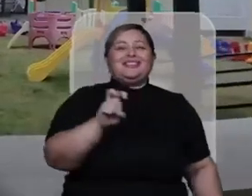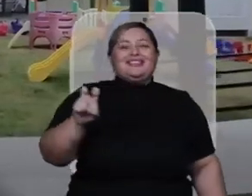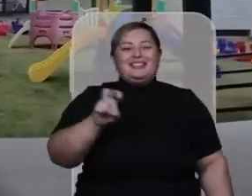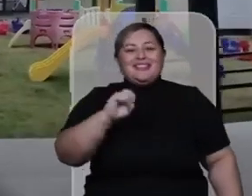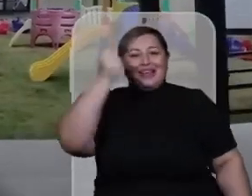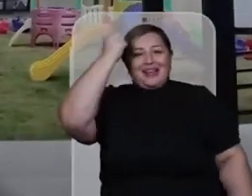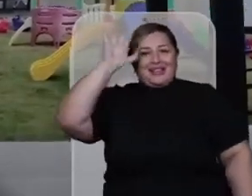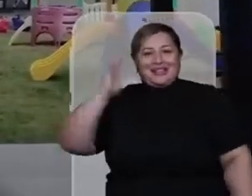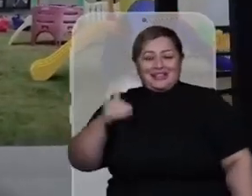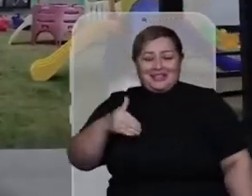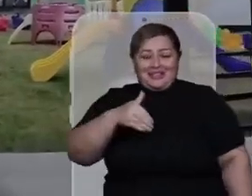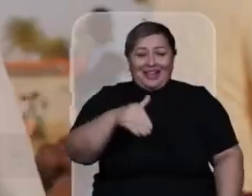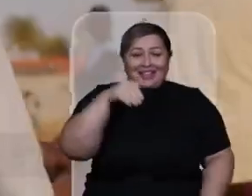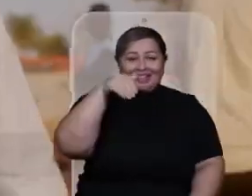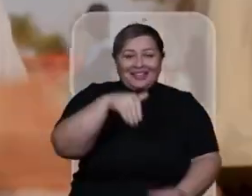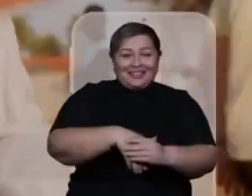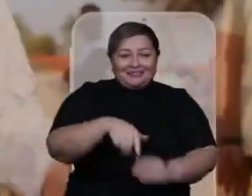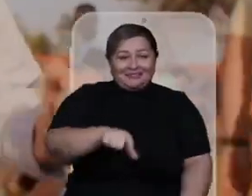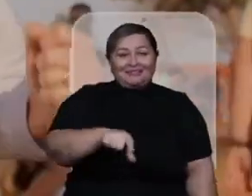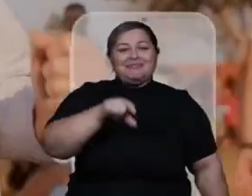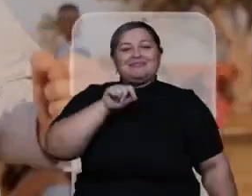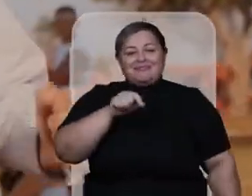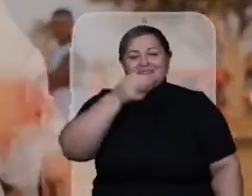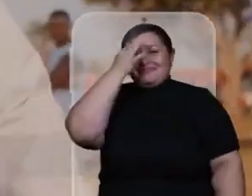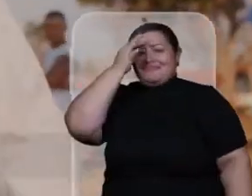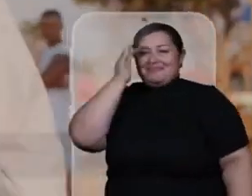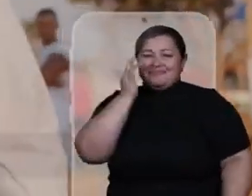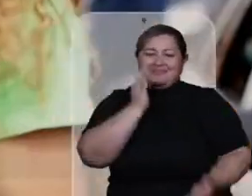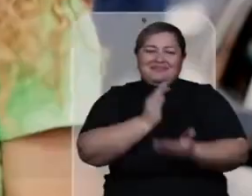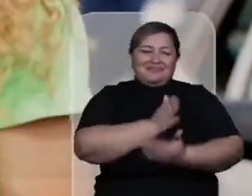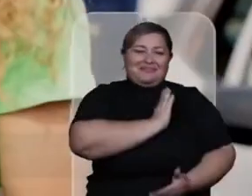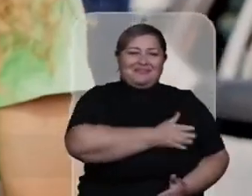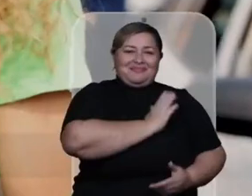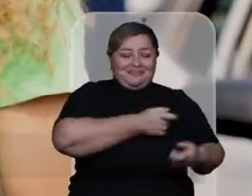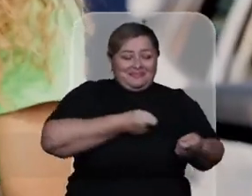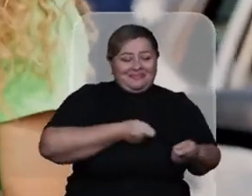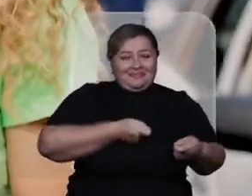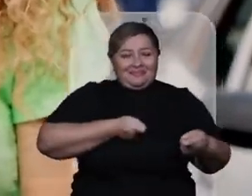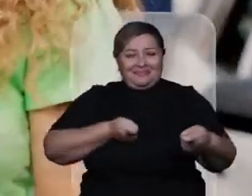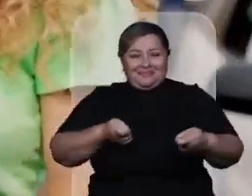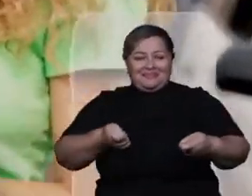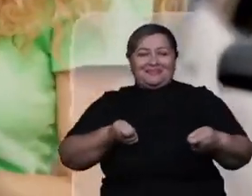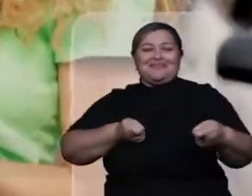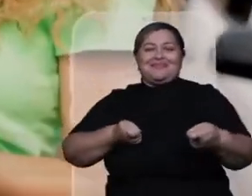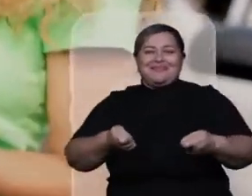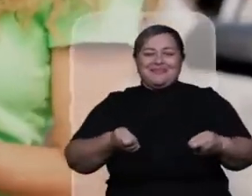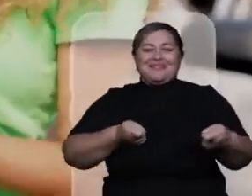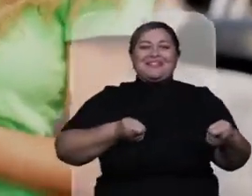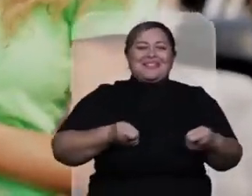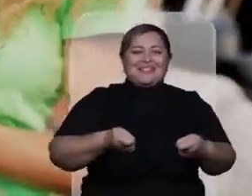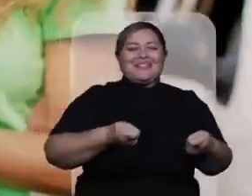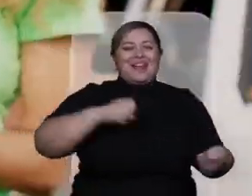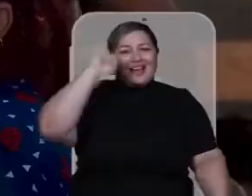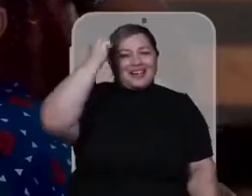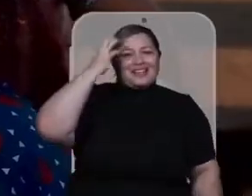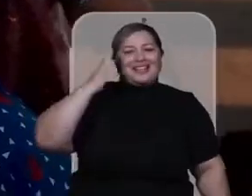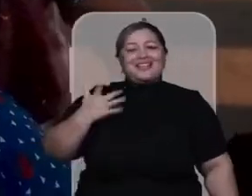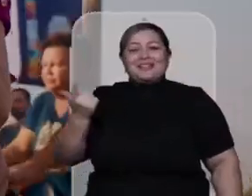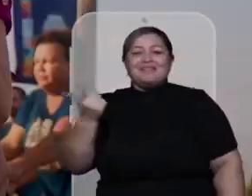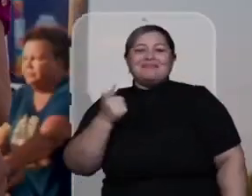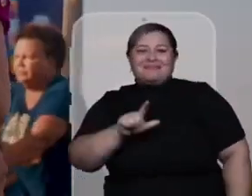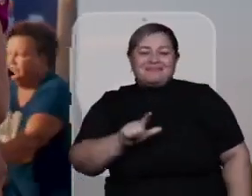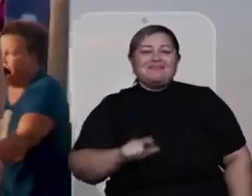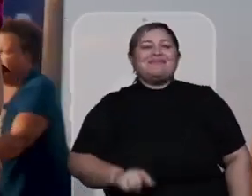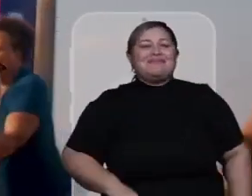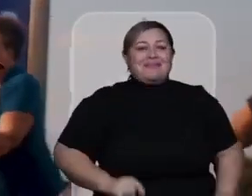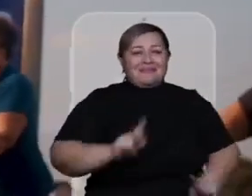sou 55. Sou Suelen nessa eleição, minha fé comanda o coração. É Suelen